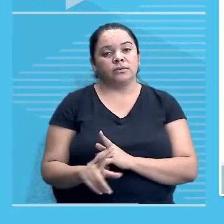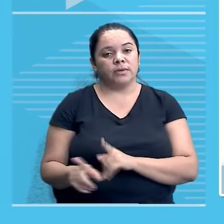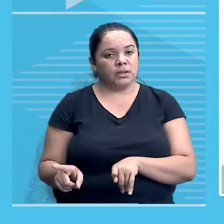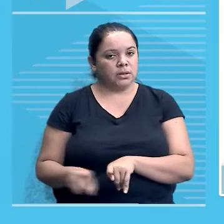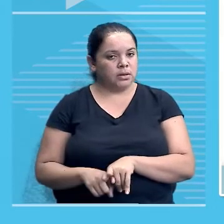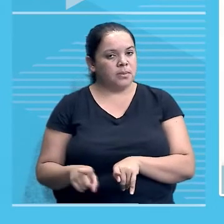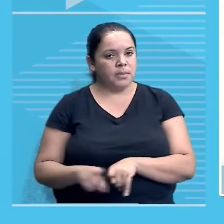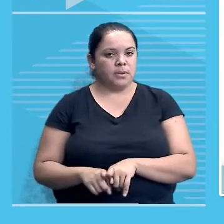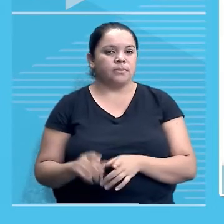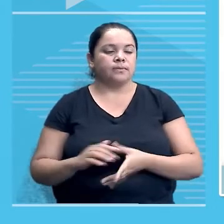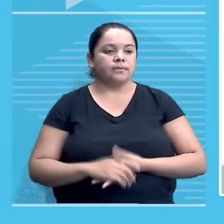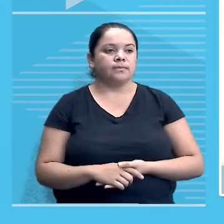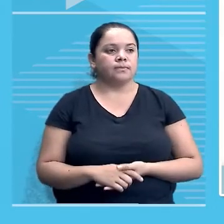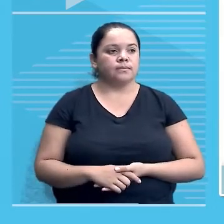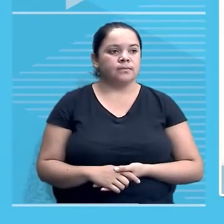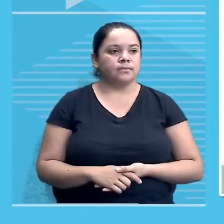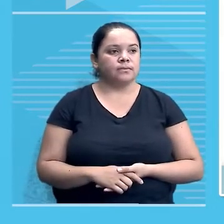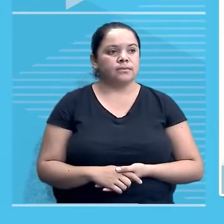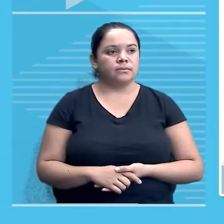Beleza?